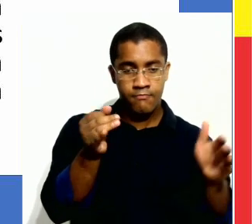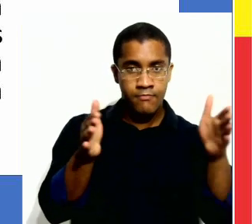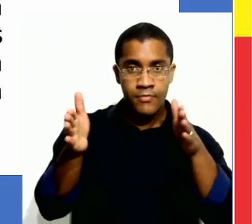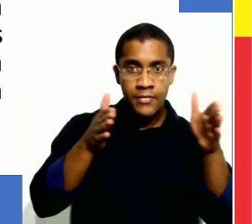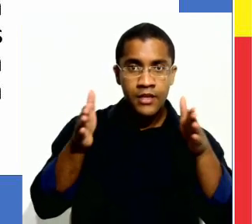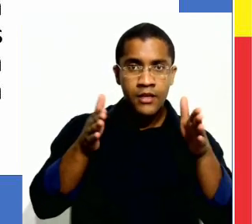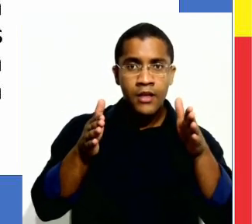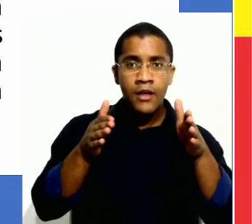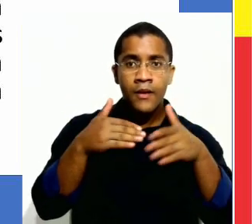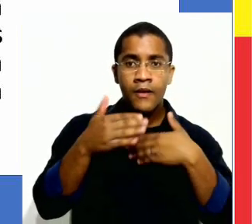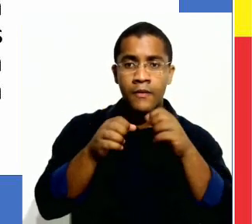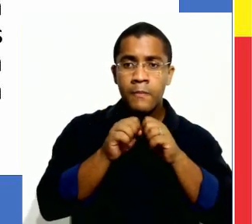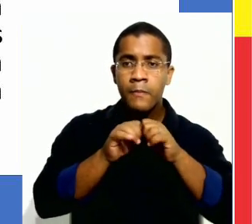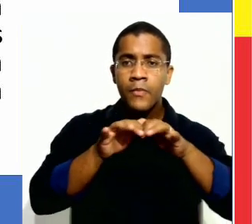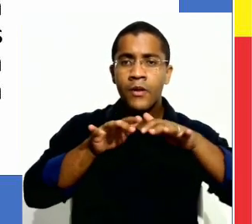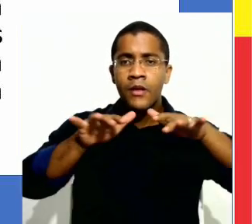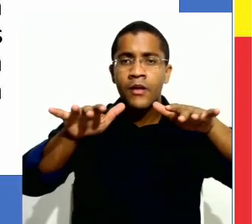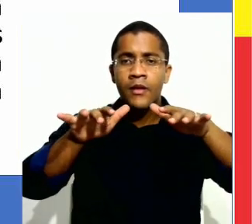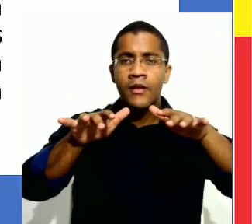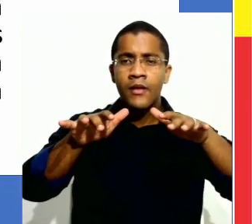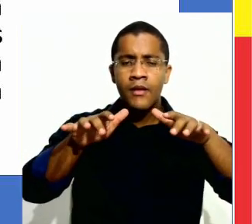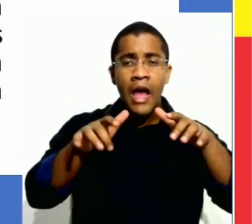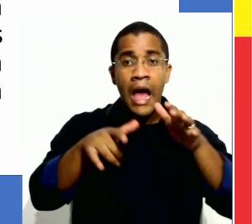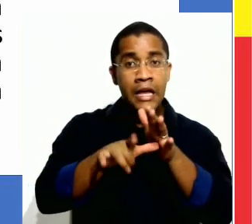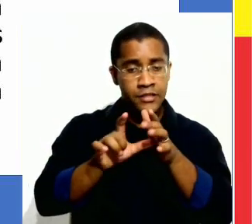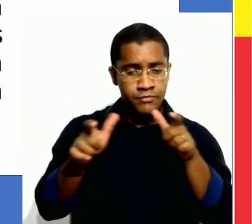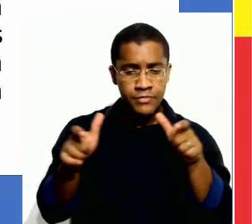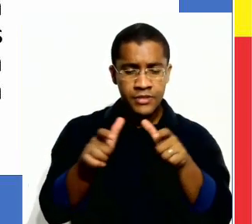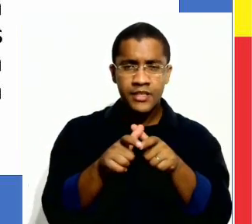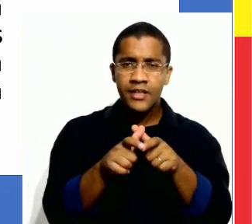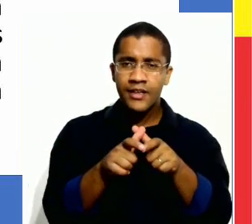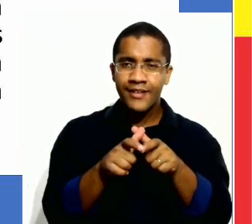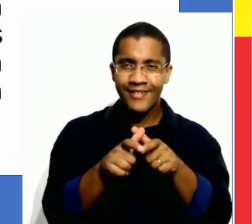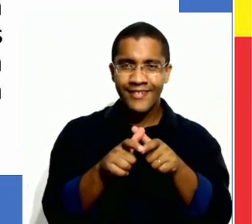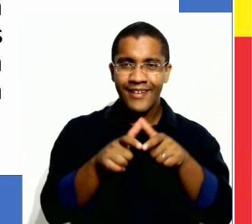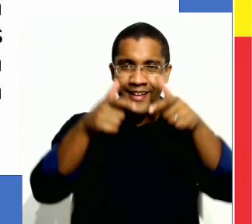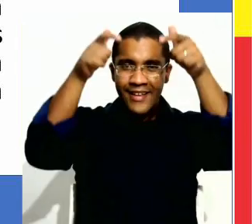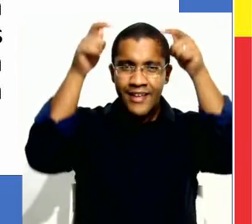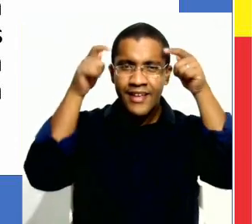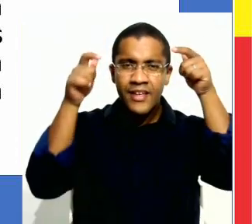expandiu-se a partir de um pequeno reino chamado